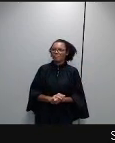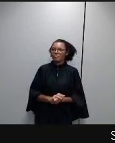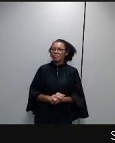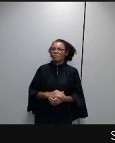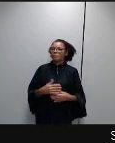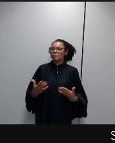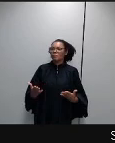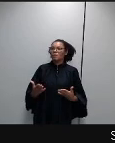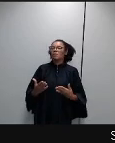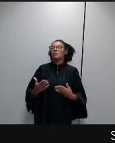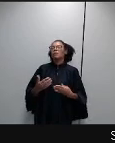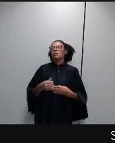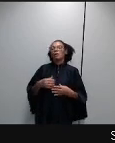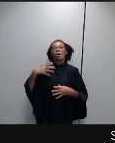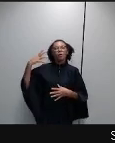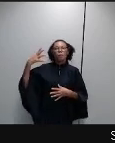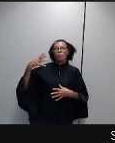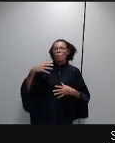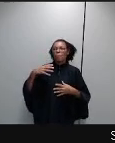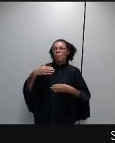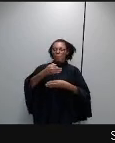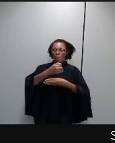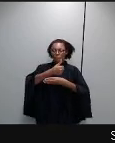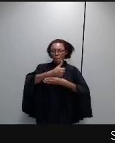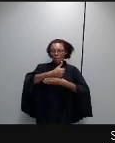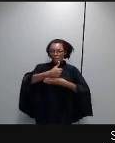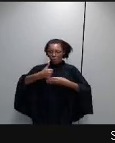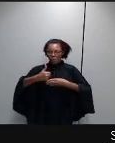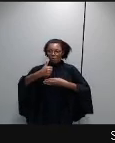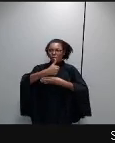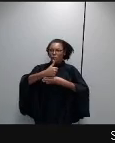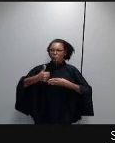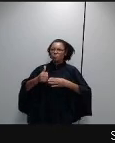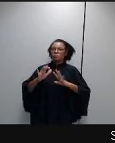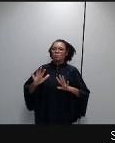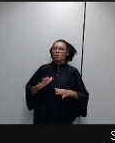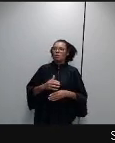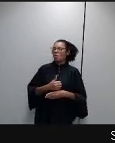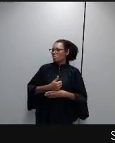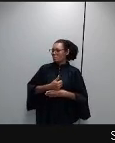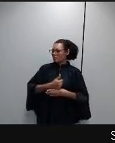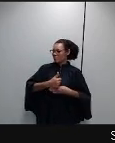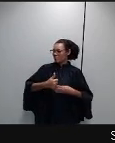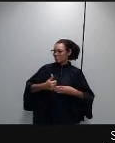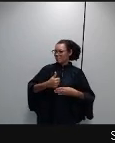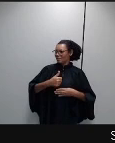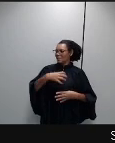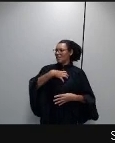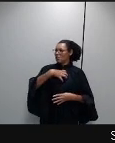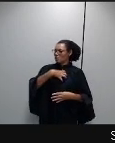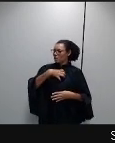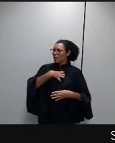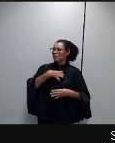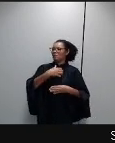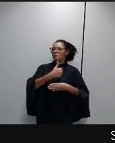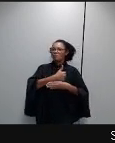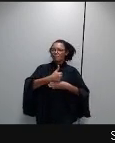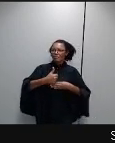mourao puramente moral eu não existe existem não legal não existe óbice